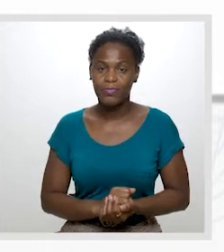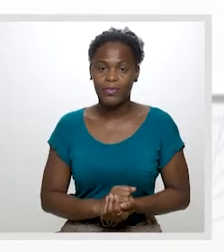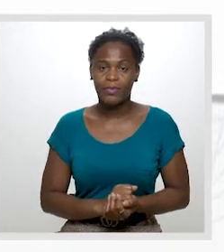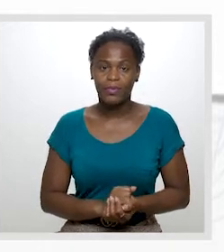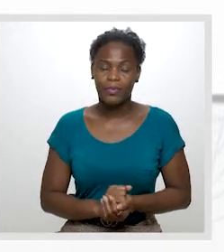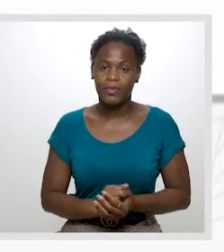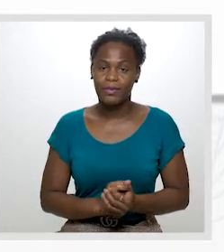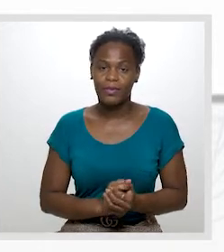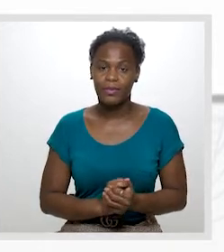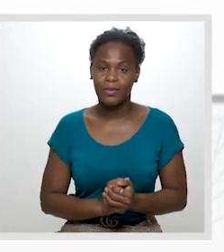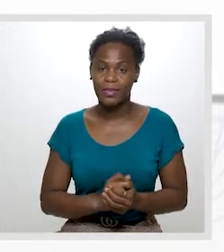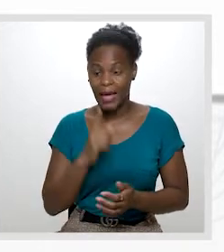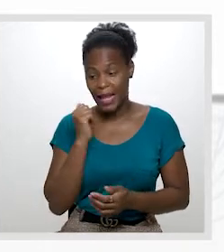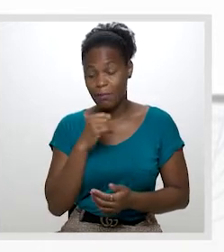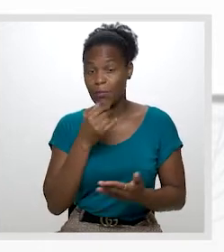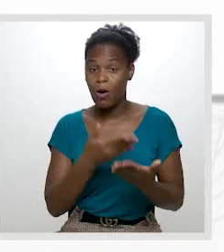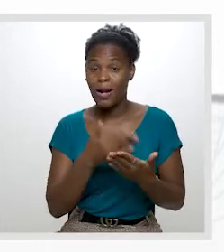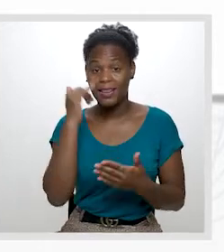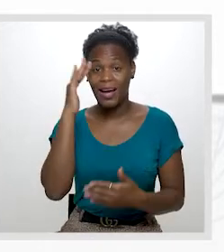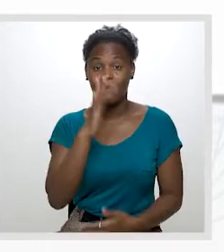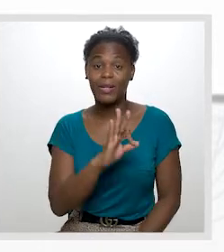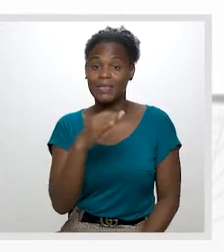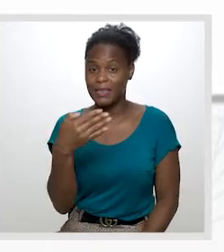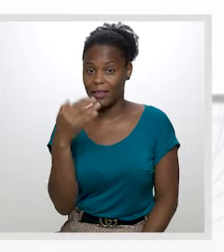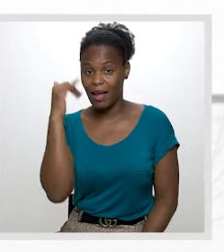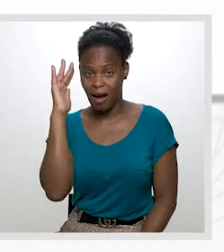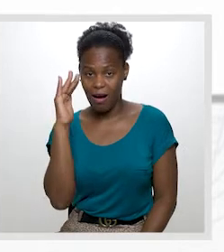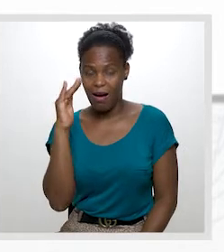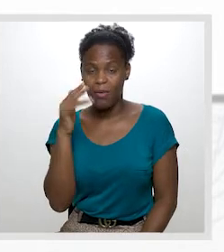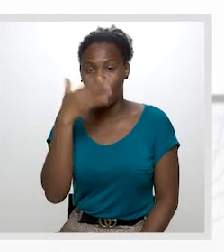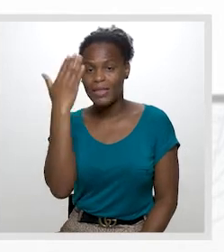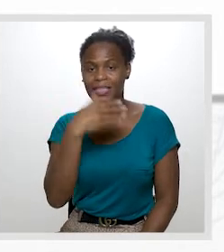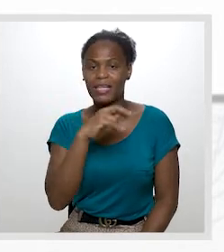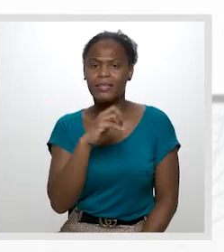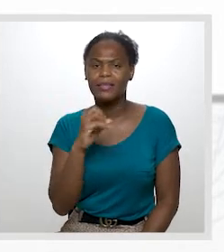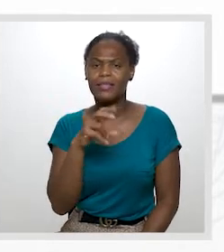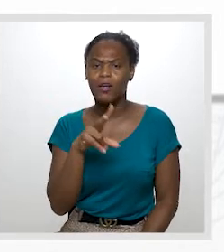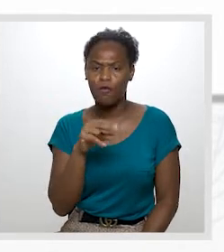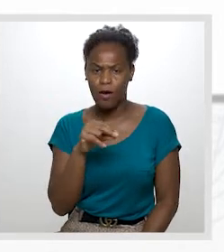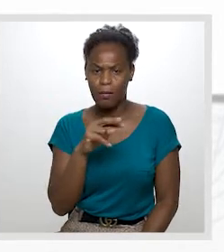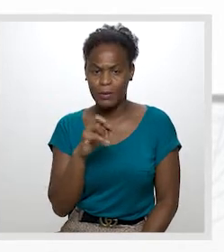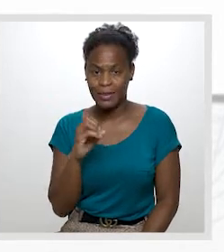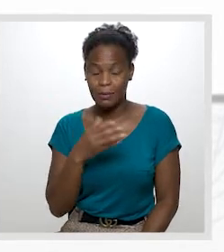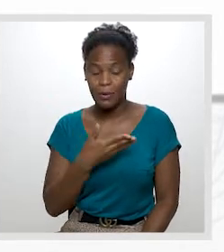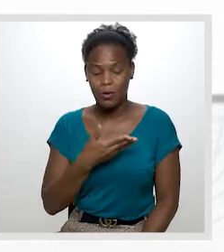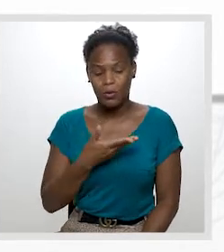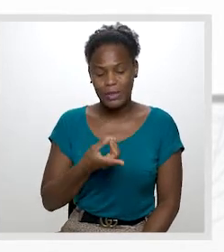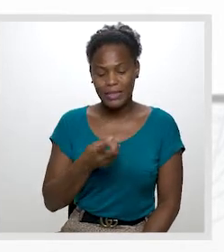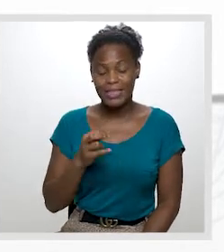Morre aos 47 anos no dia 30 de novembro